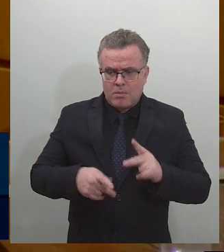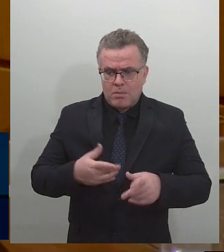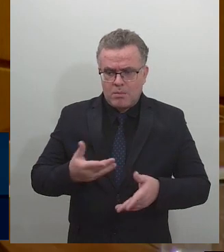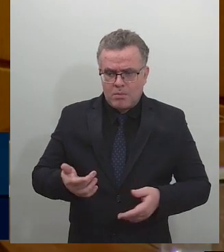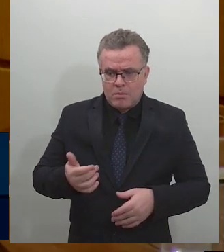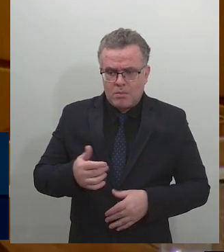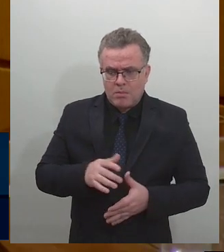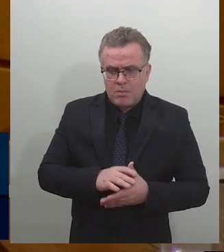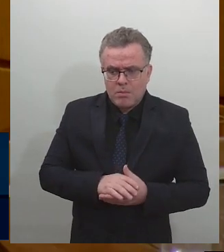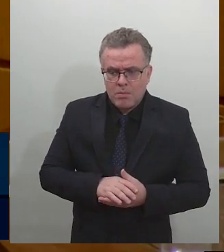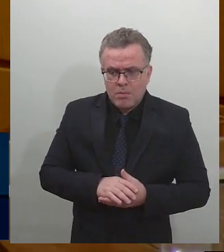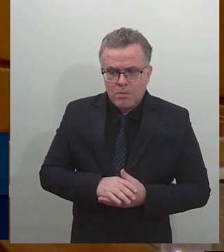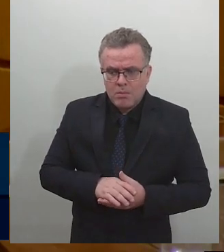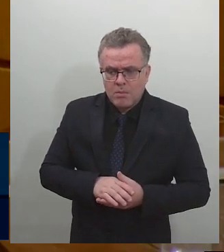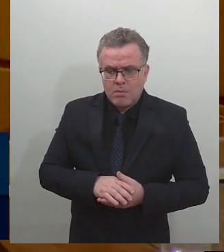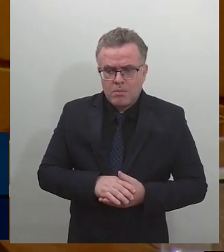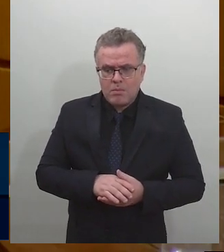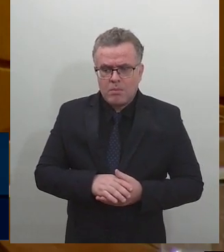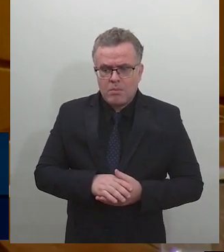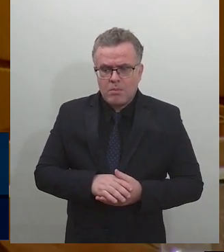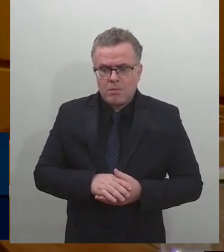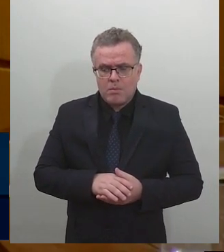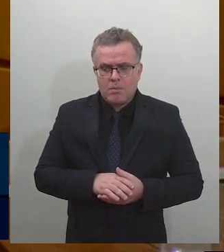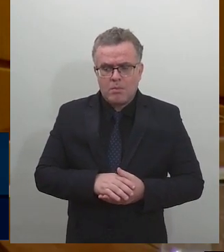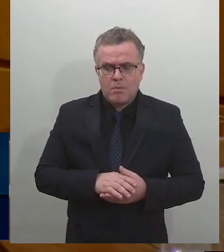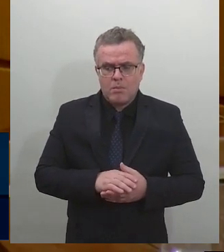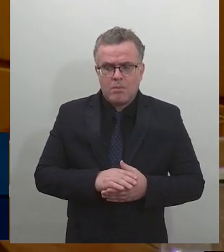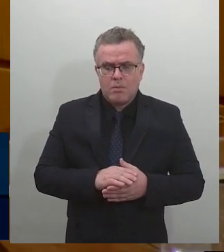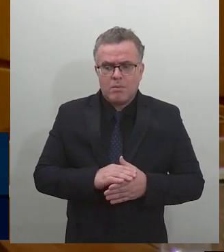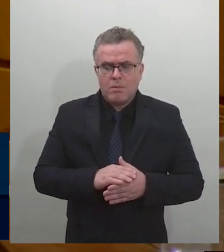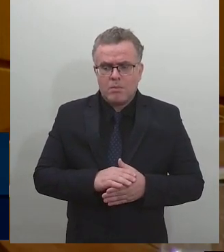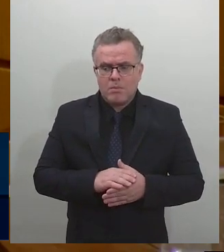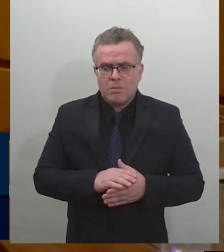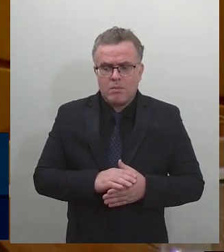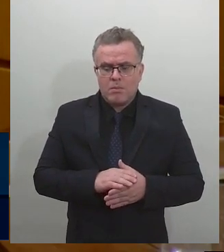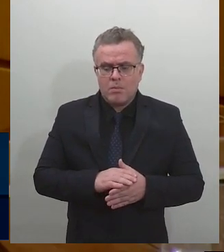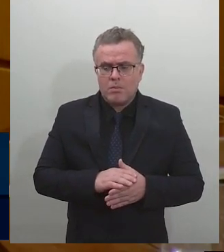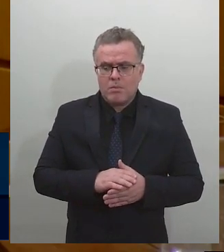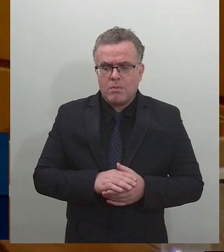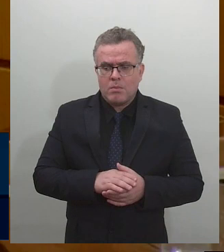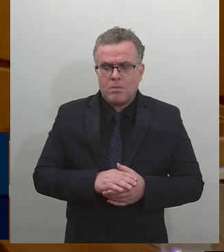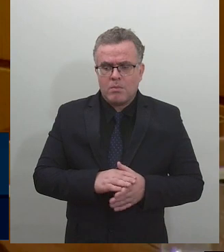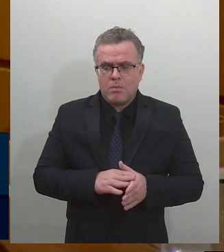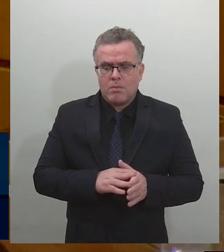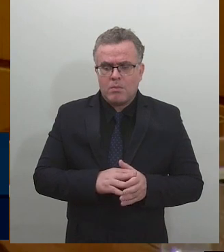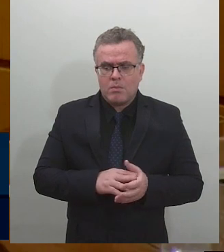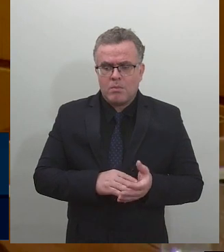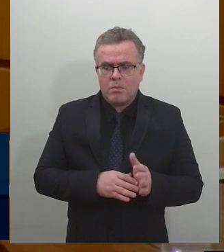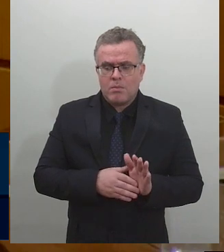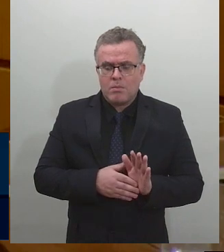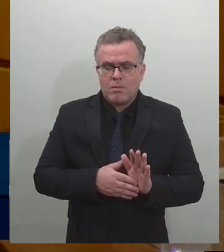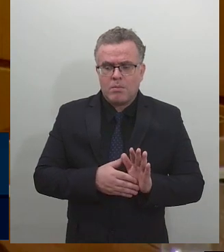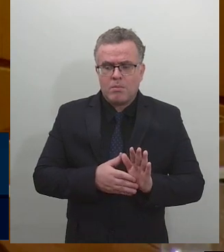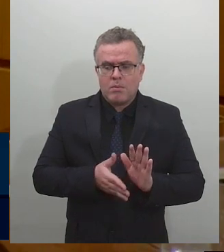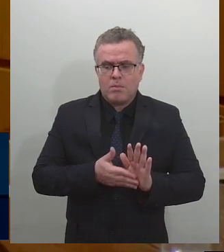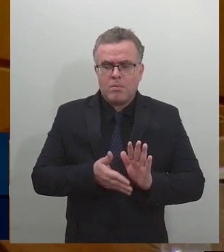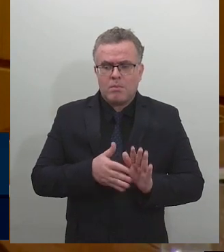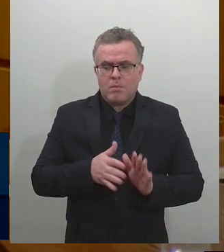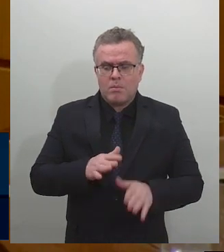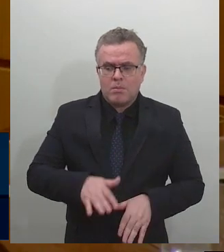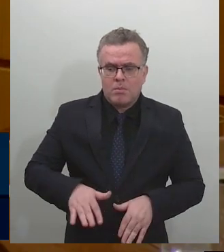Essas proposições abrangem áreas essenciais de saúde,